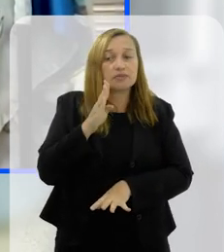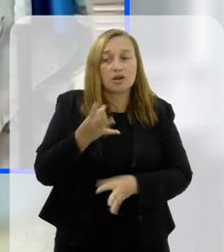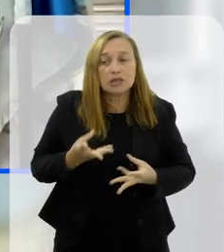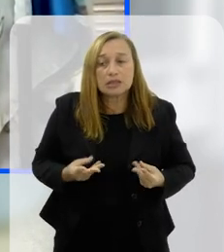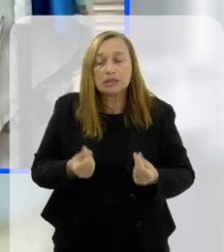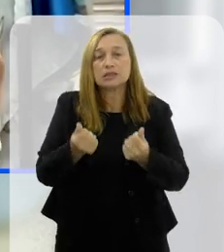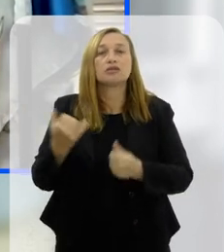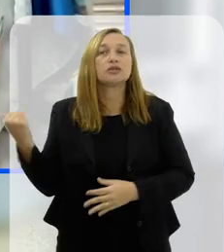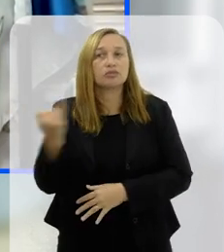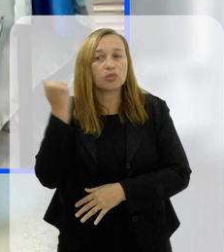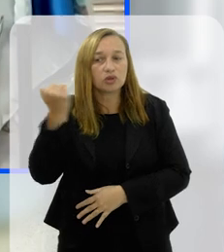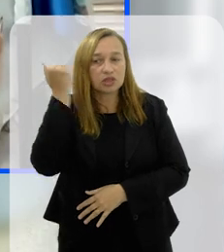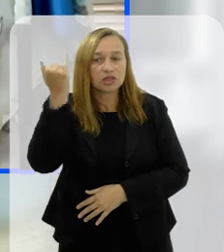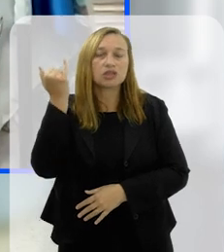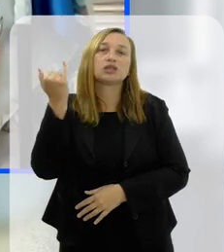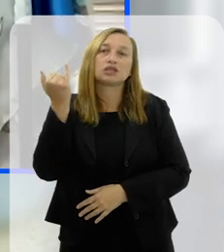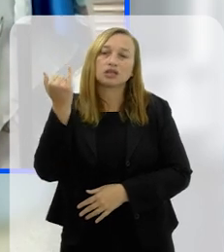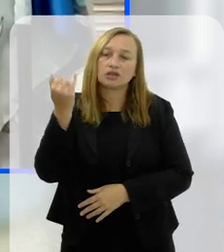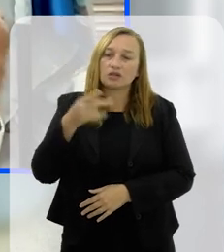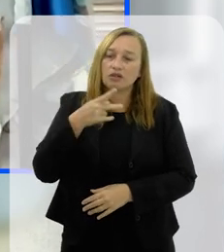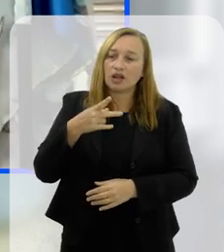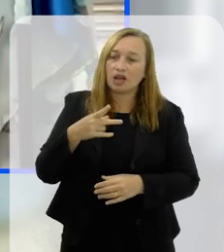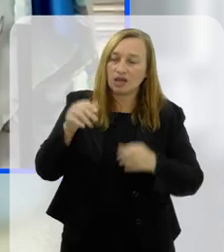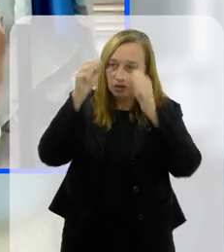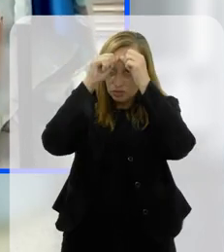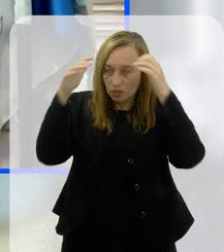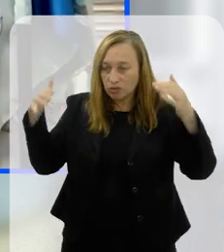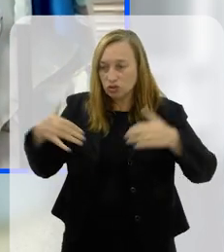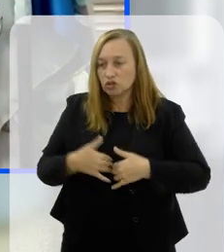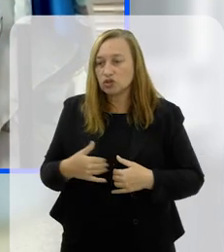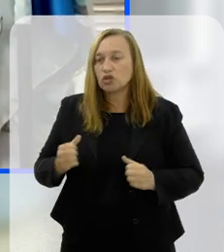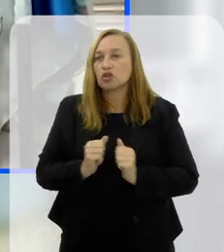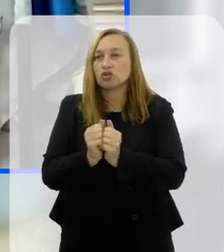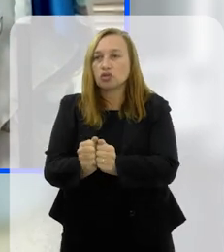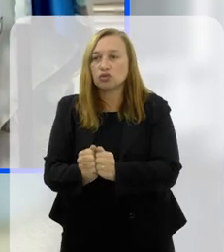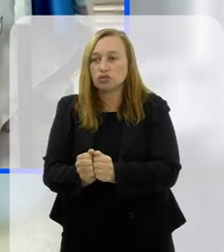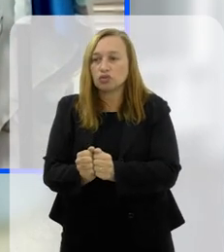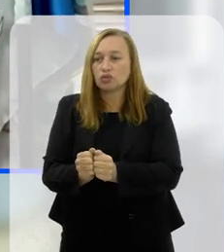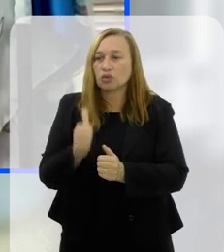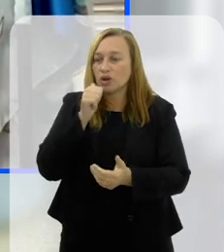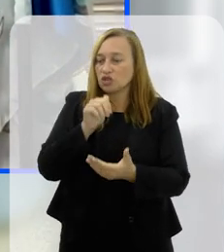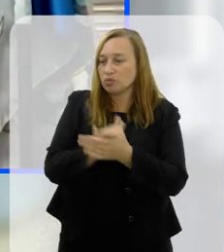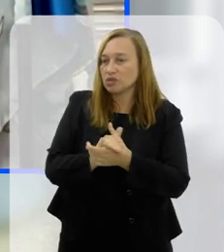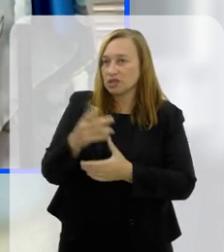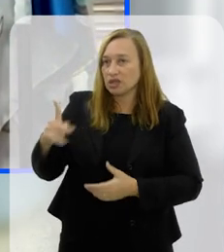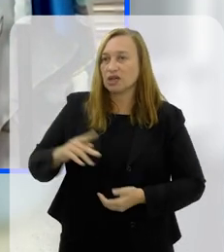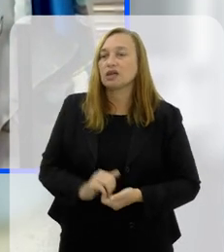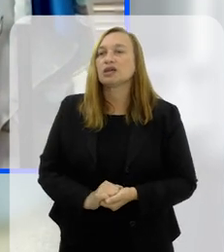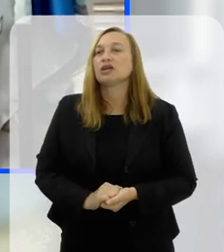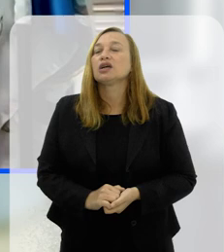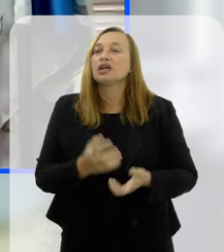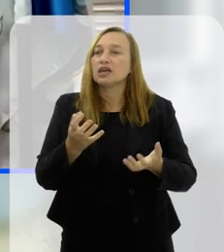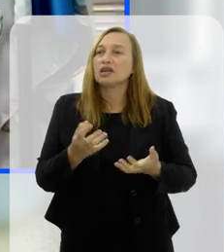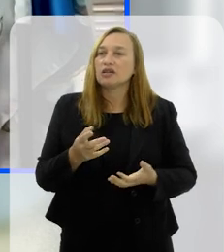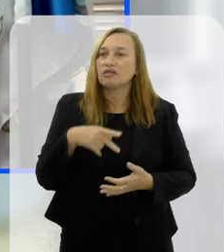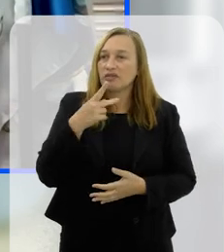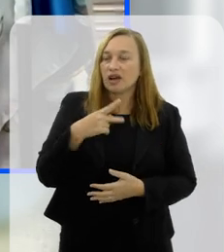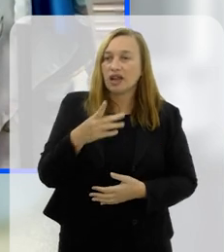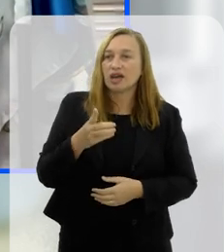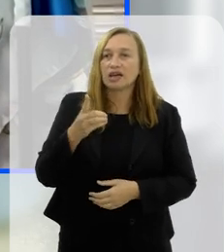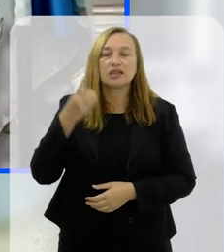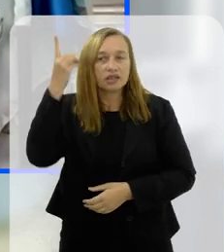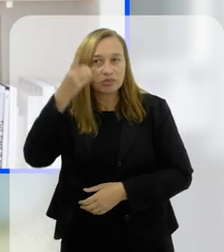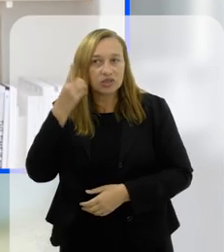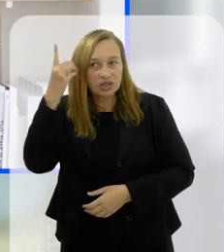eh sensível e importante em cima dessa causa junto com a dout Denise tá bom eu ia falar justamente